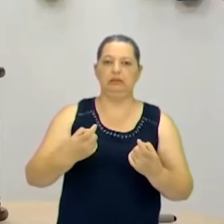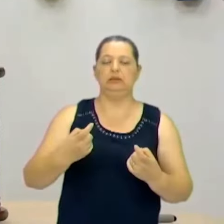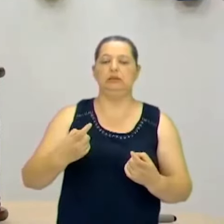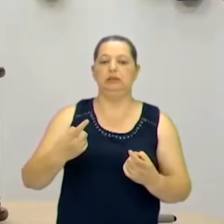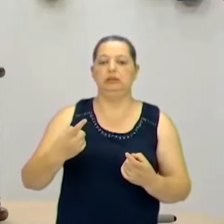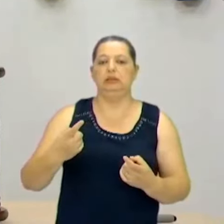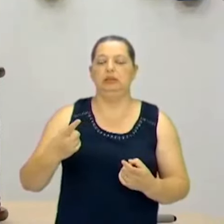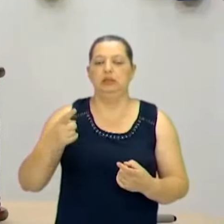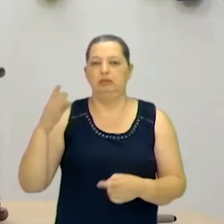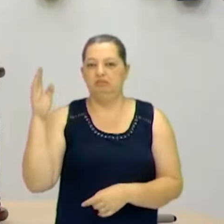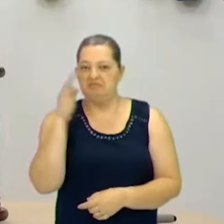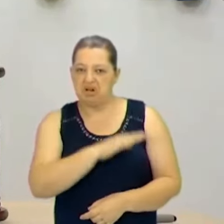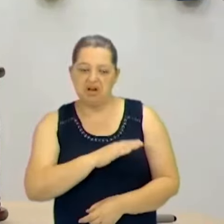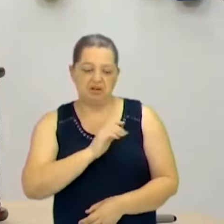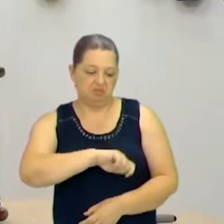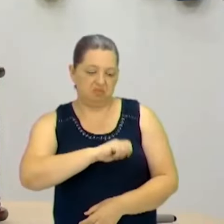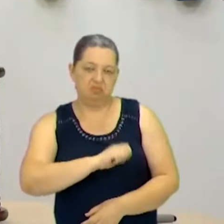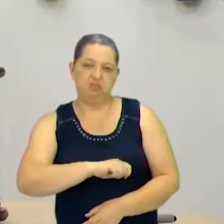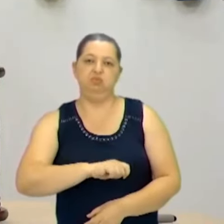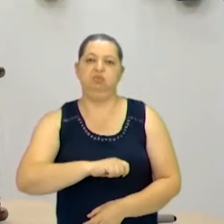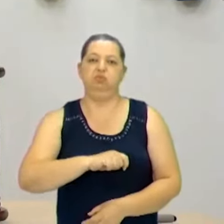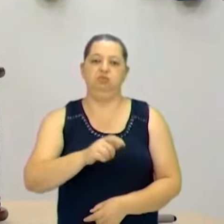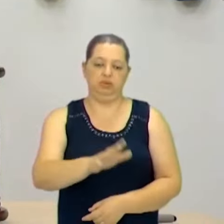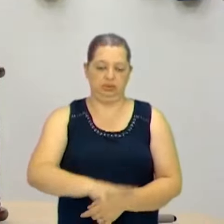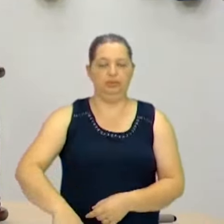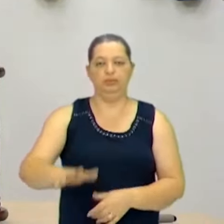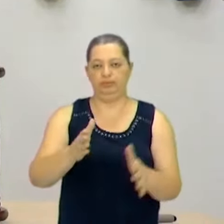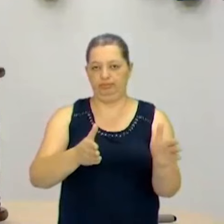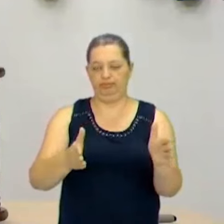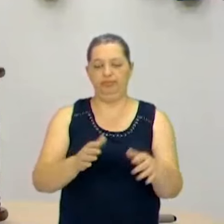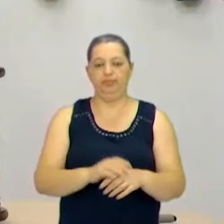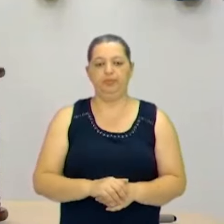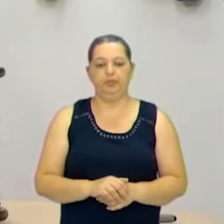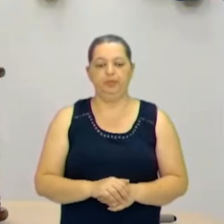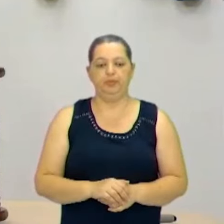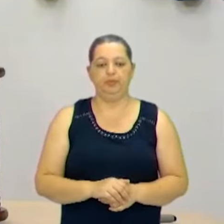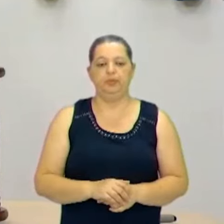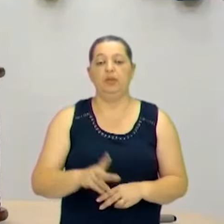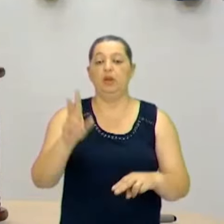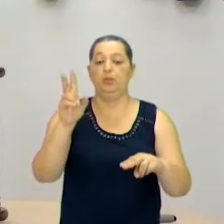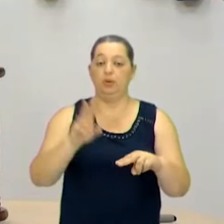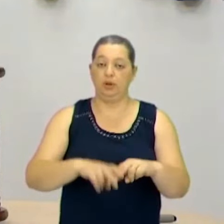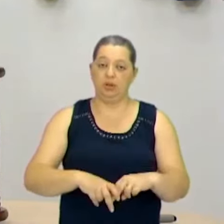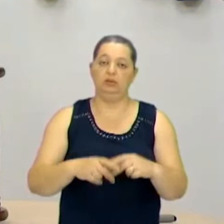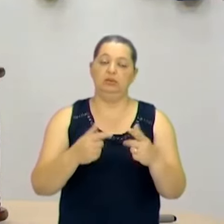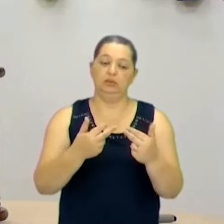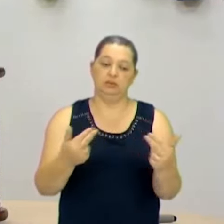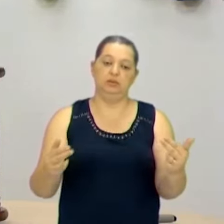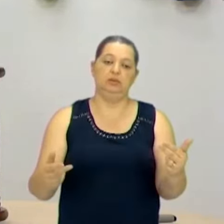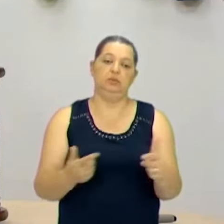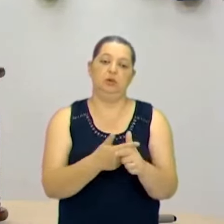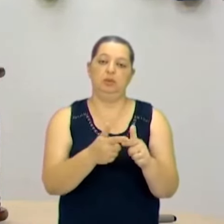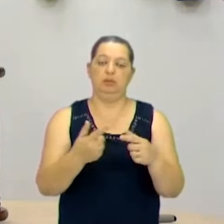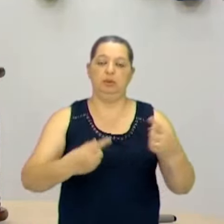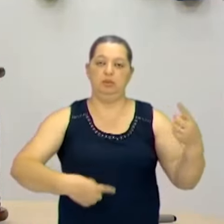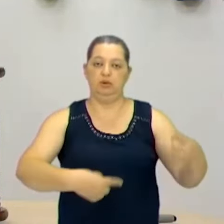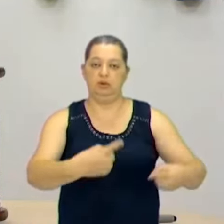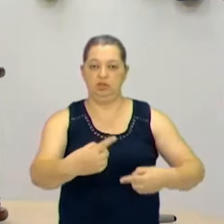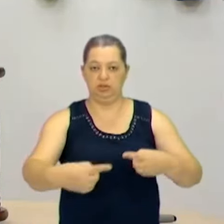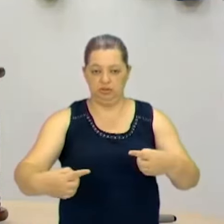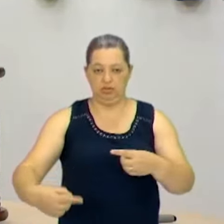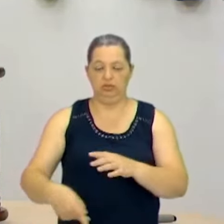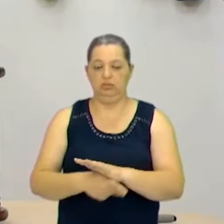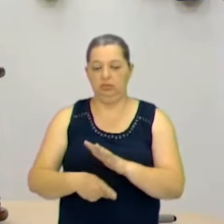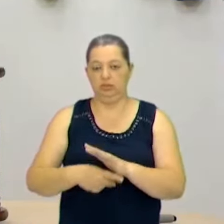nas pessoas ali do seu território. Por razões políticas, segundo as quais, ao contrário do assassinato, os alvos diretos